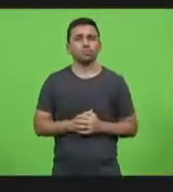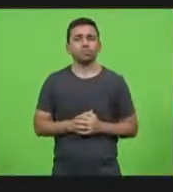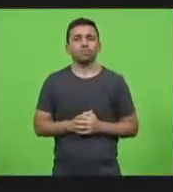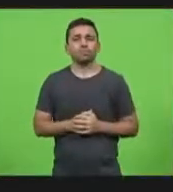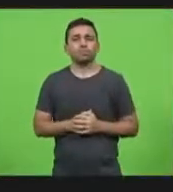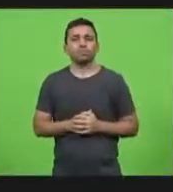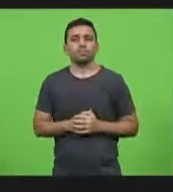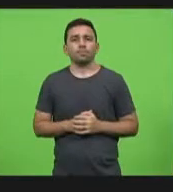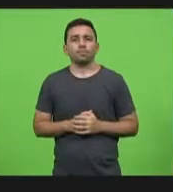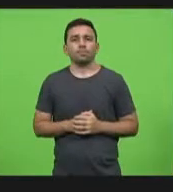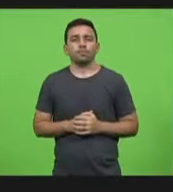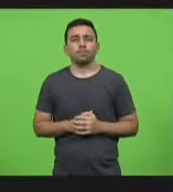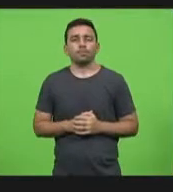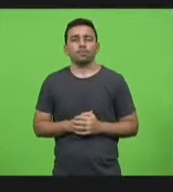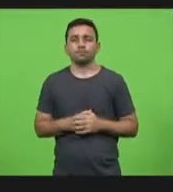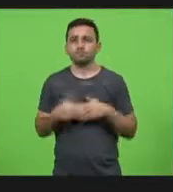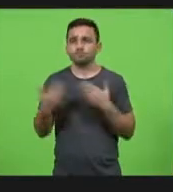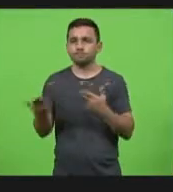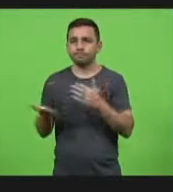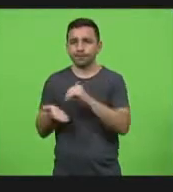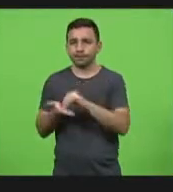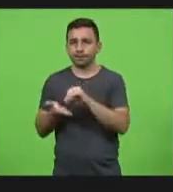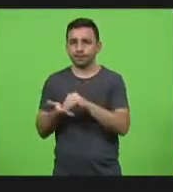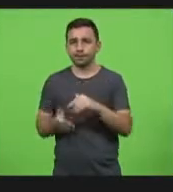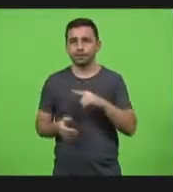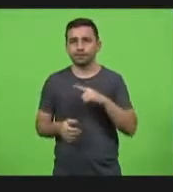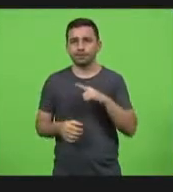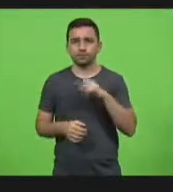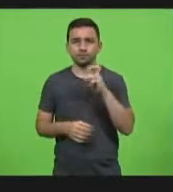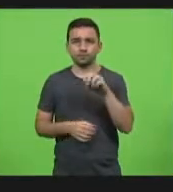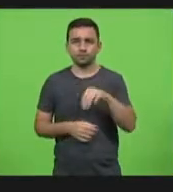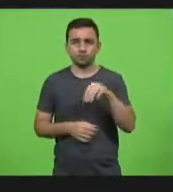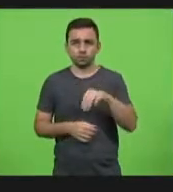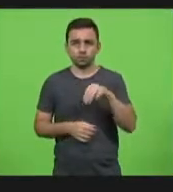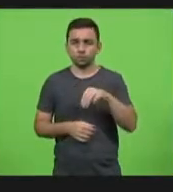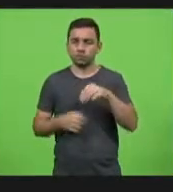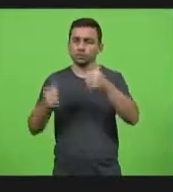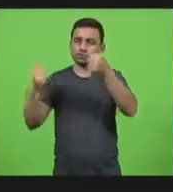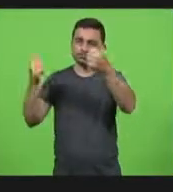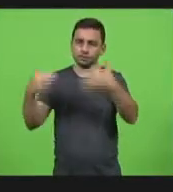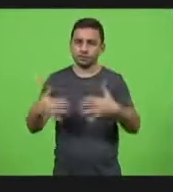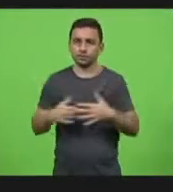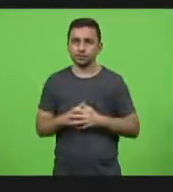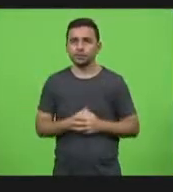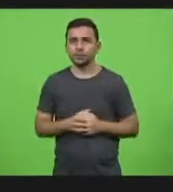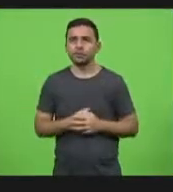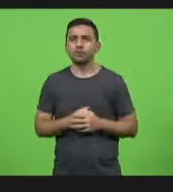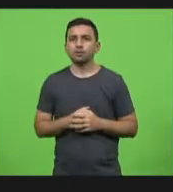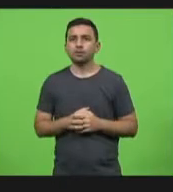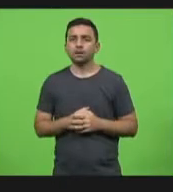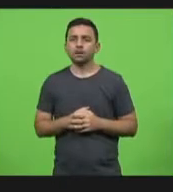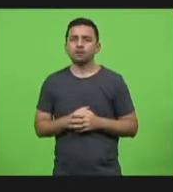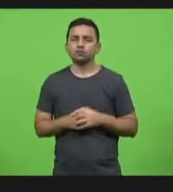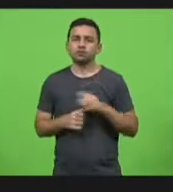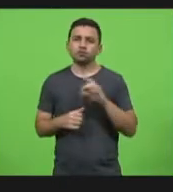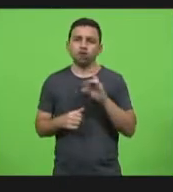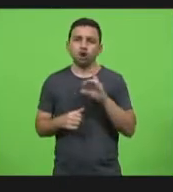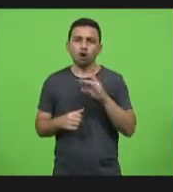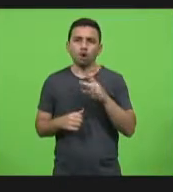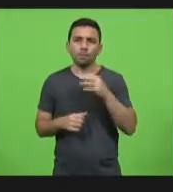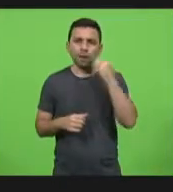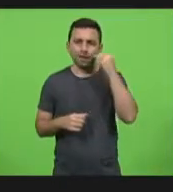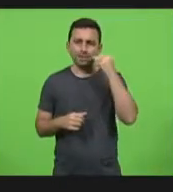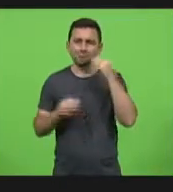Obrigado. Secretário, o senhor tem 5 minutos para responder ali os apontamentos ali, não foram feitos questionamentos, somente por parte da deputada